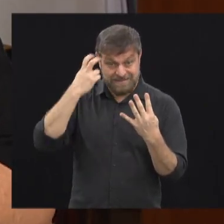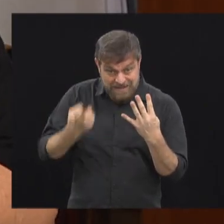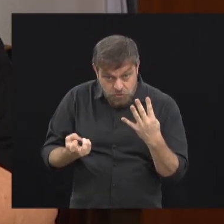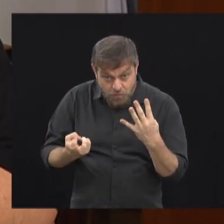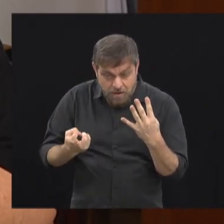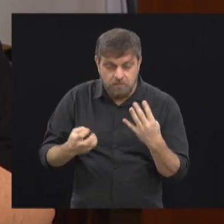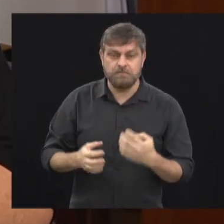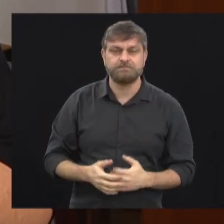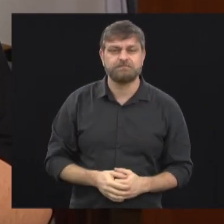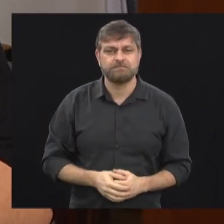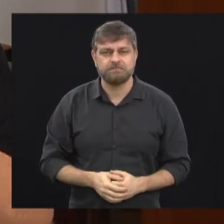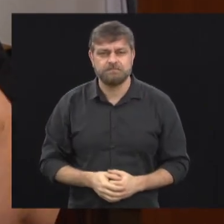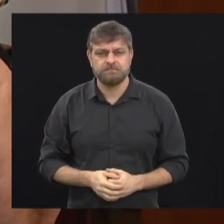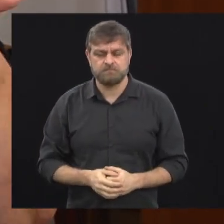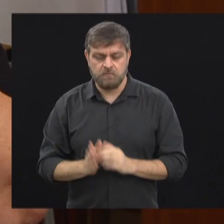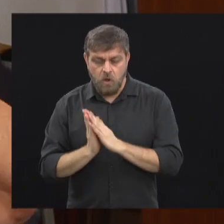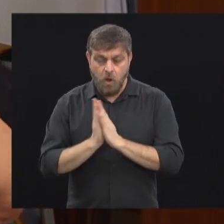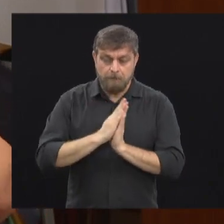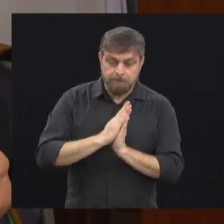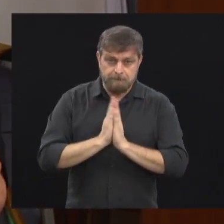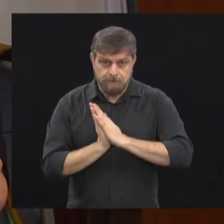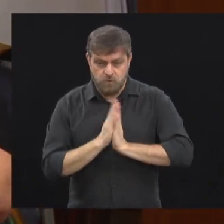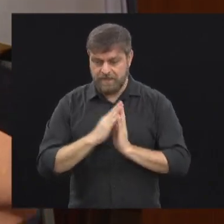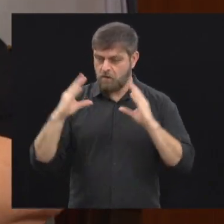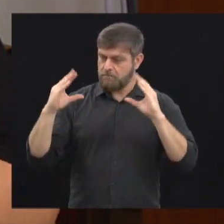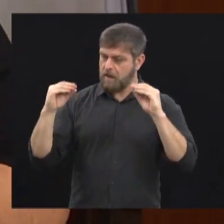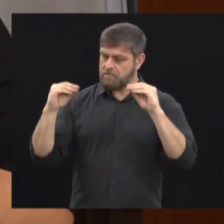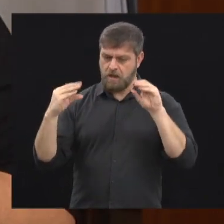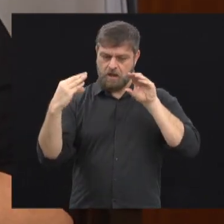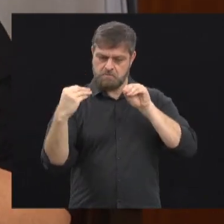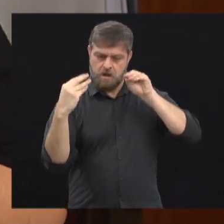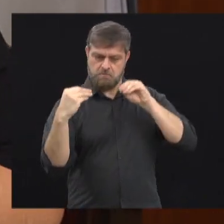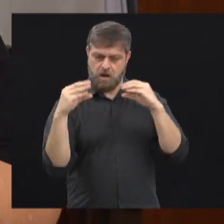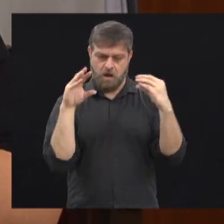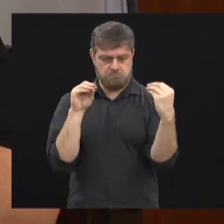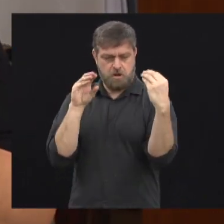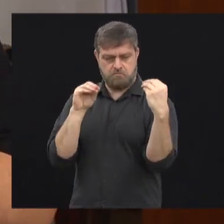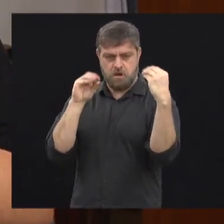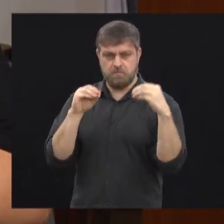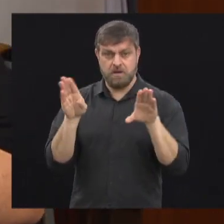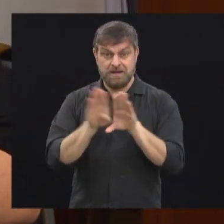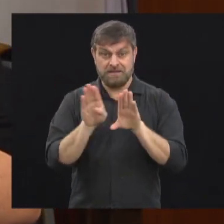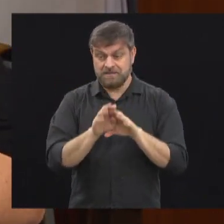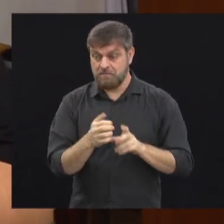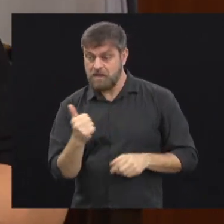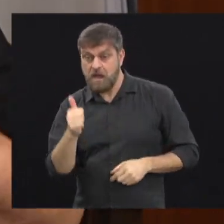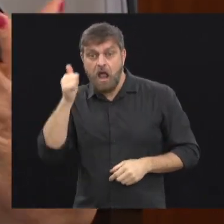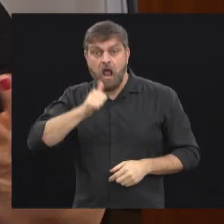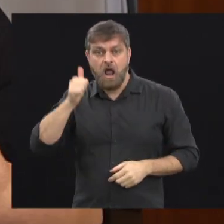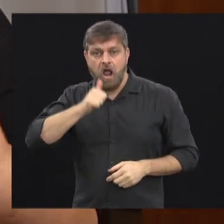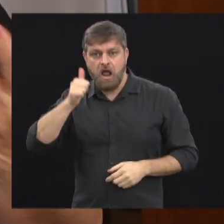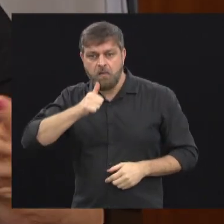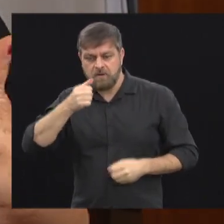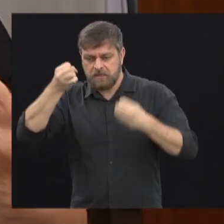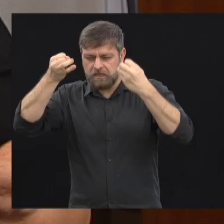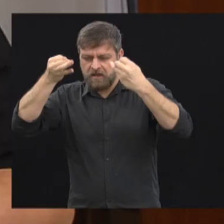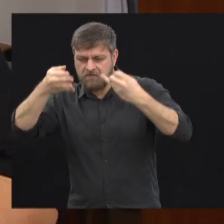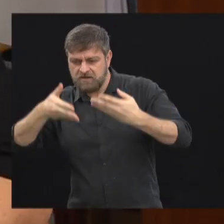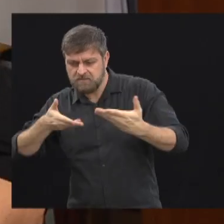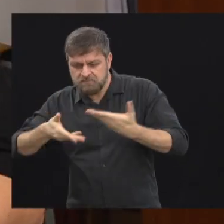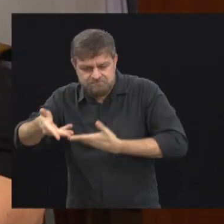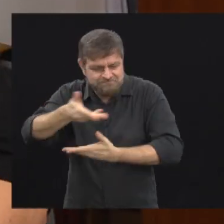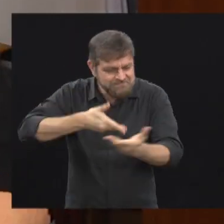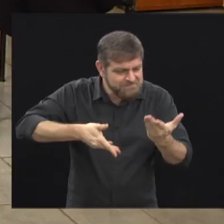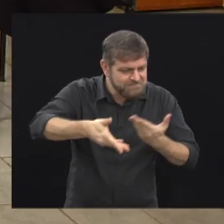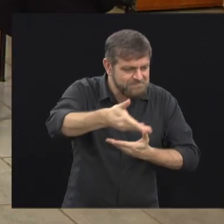deficiência intelectual, representado por cada um dos bonecos, e uma colega que faz a